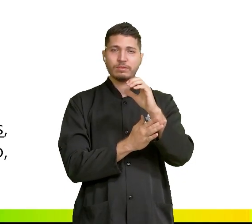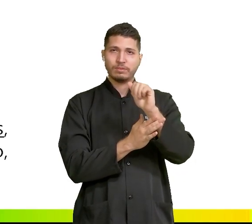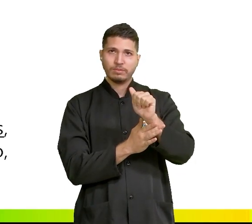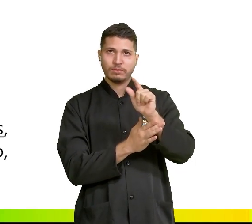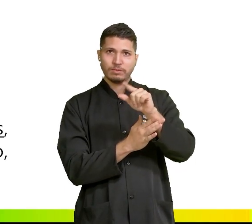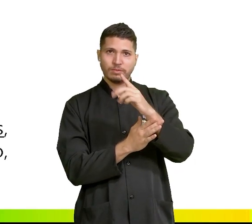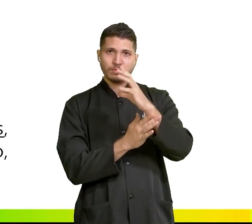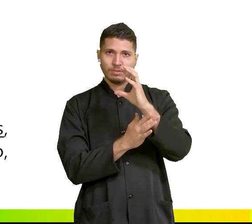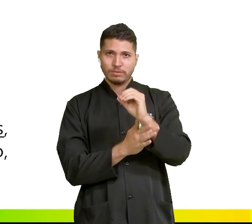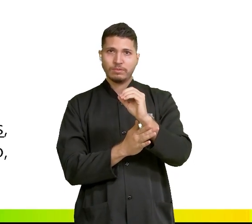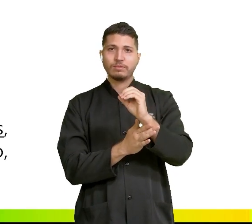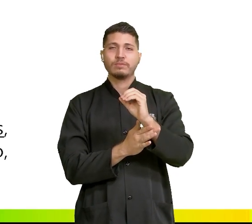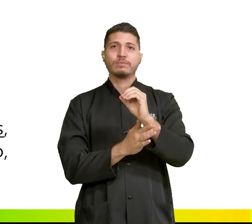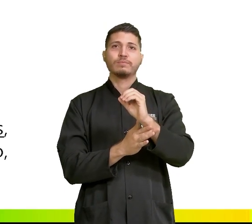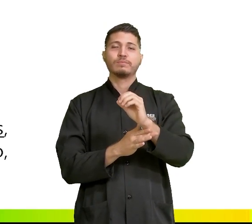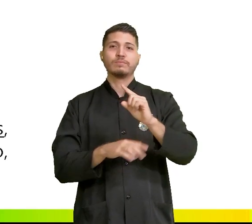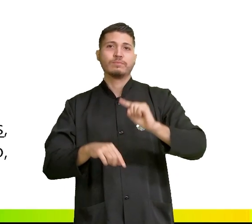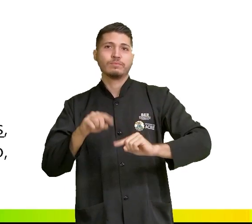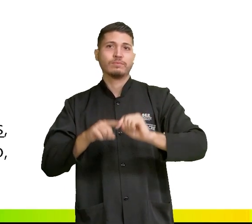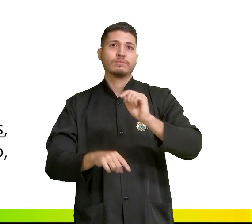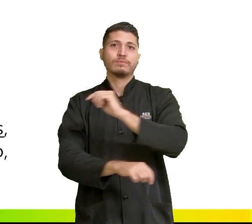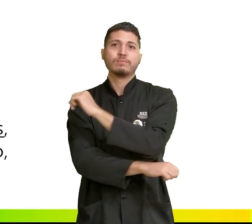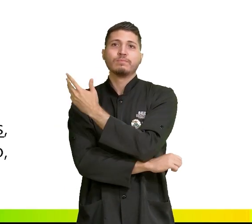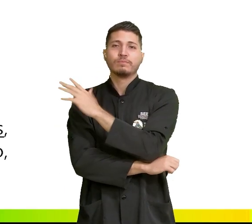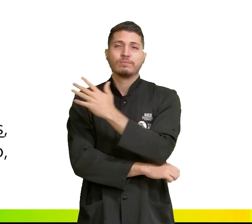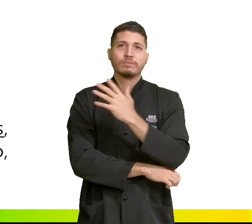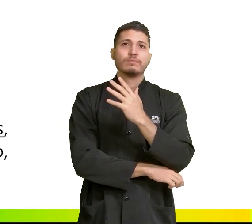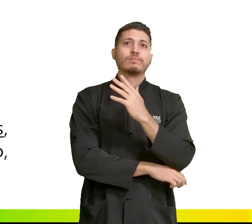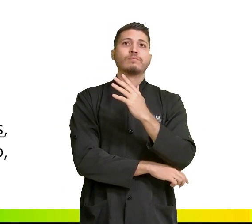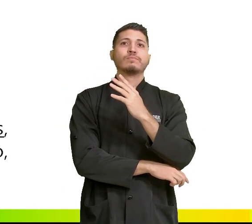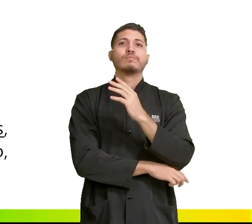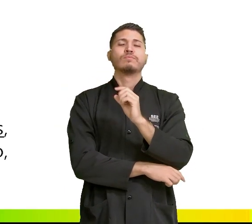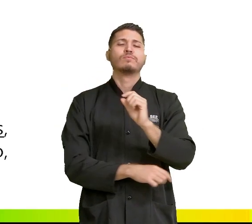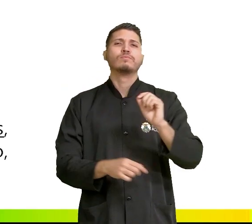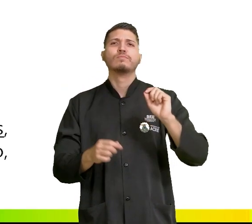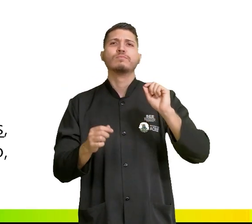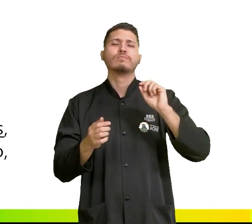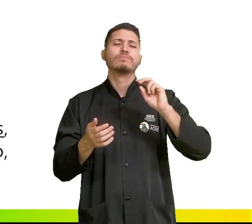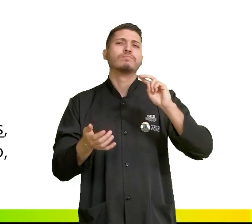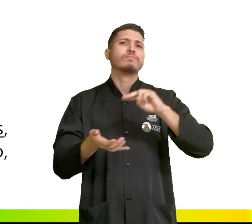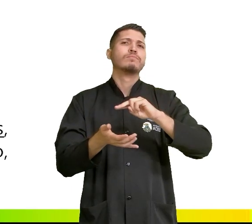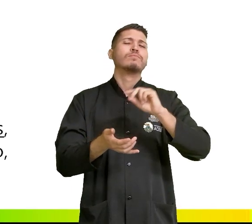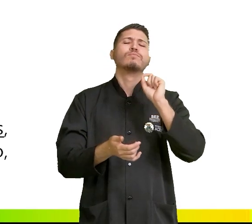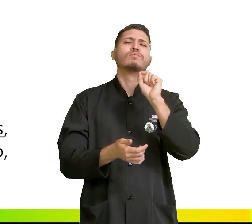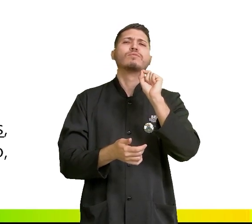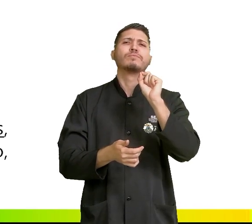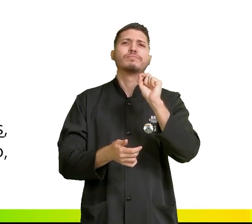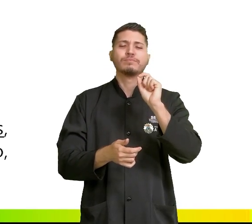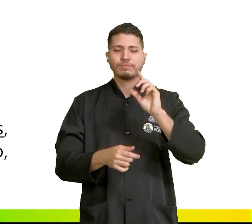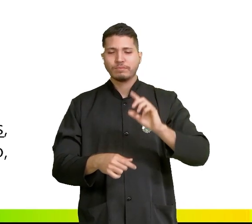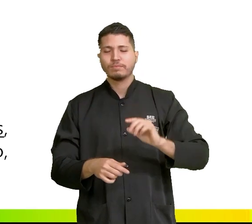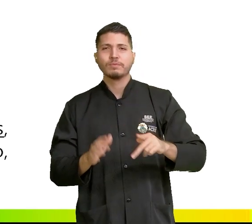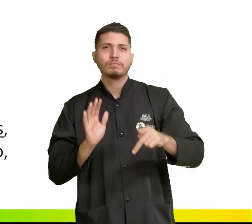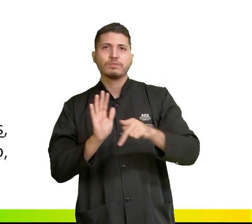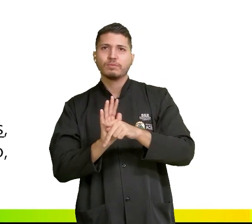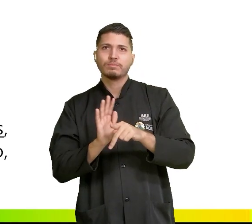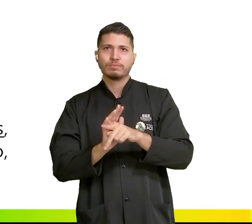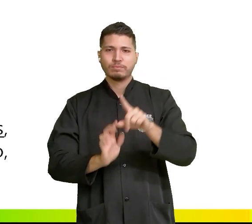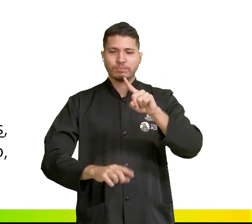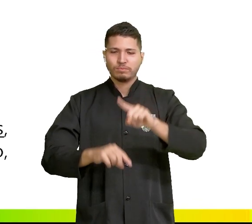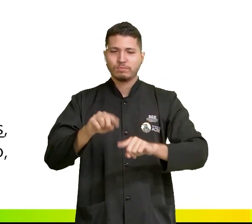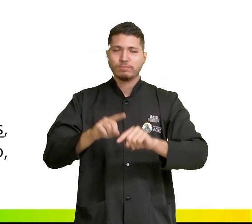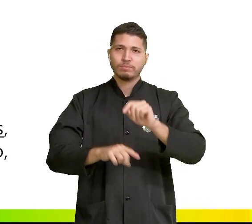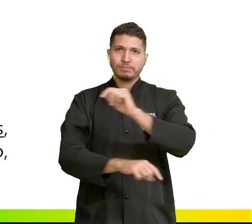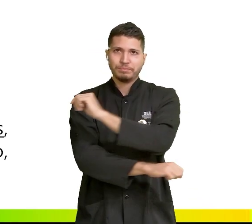eles são? Pessoal, importante frisar, tá? Eles são elementos da natureza. Como o próprio nome diz, né?